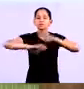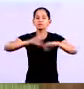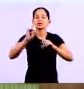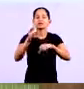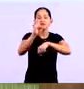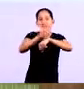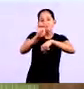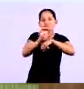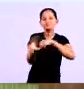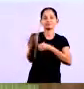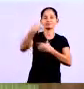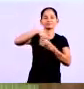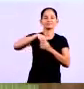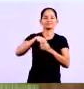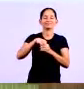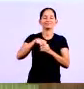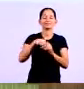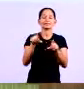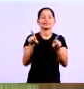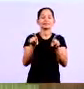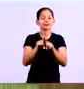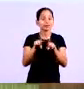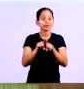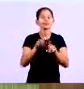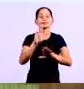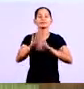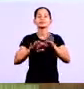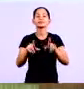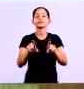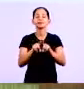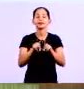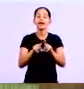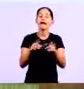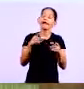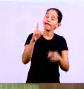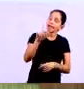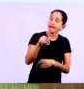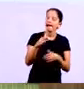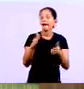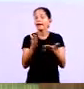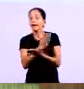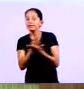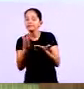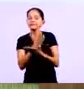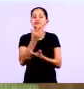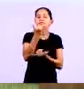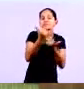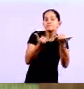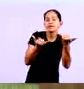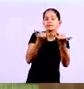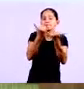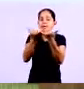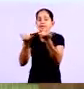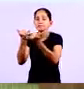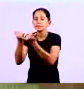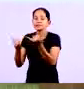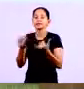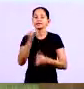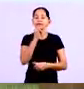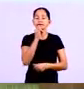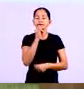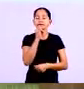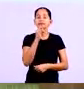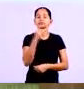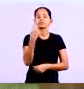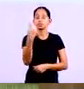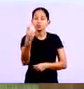isso. Alguns planejamentos tributários e outra. Planejamento, ou não, né, parecido com planejamento tributário, acontece em todo lugar do mundo. Quando acontece, quando